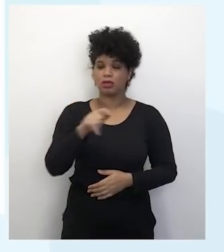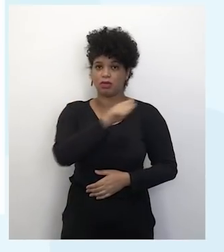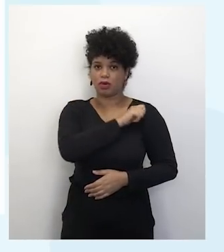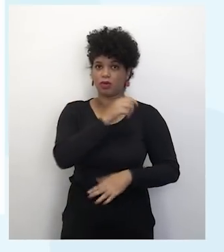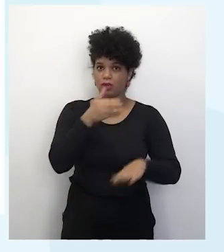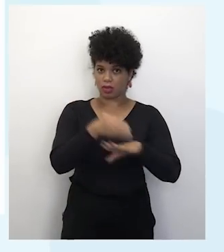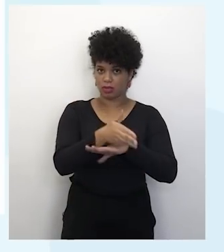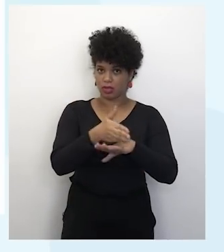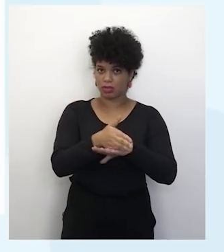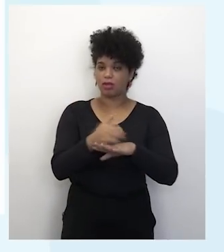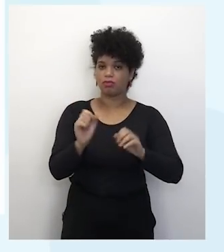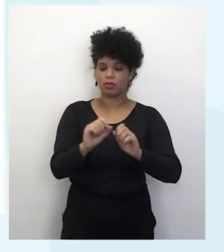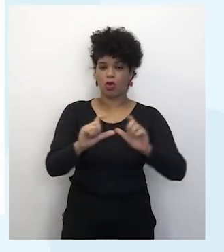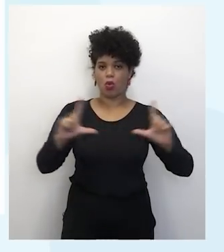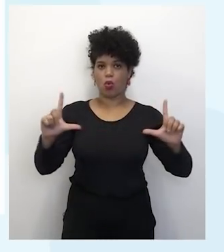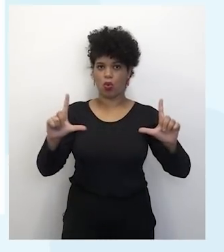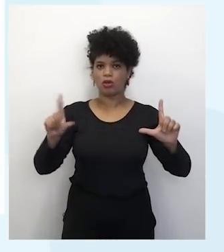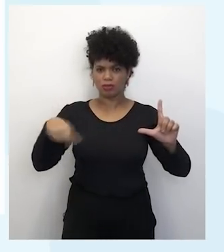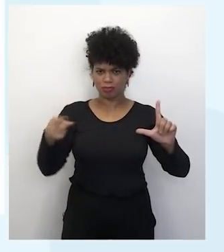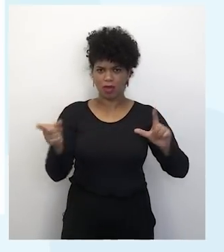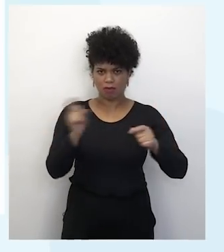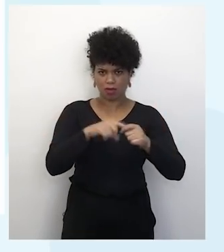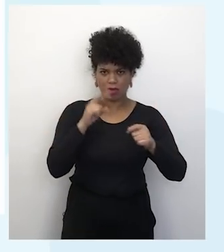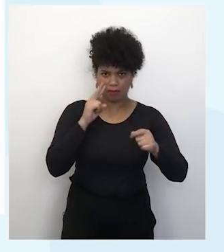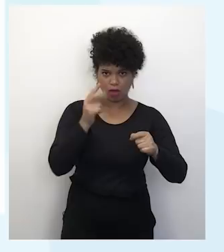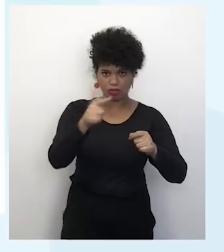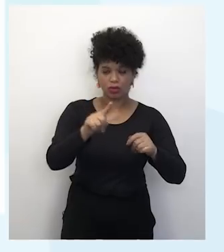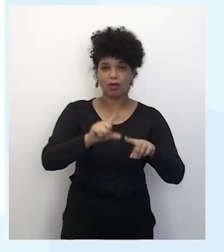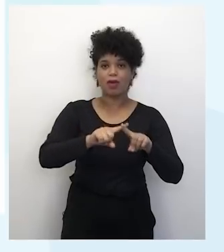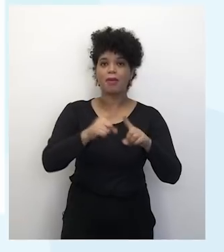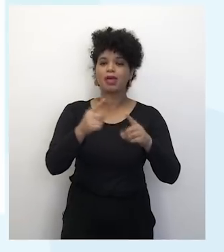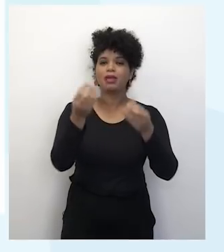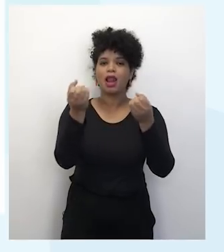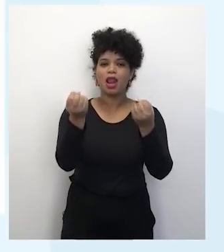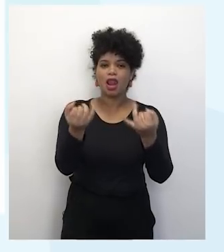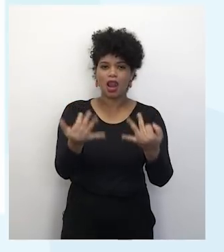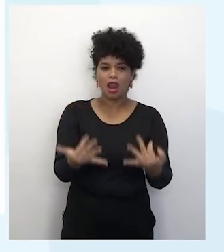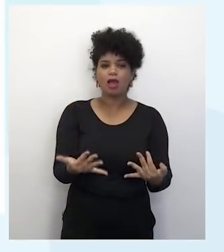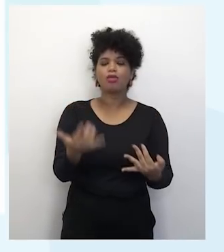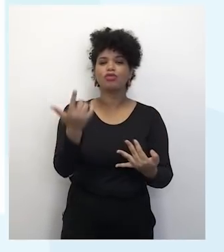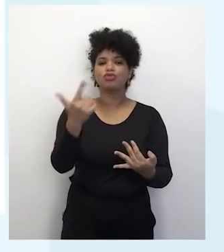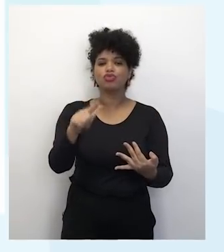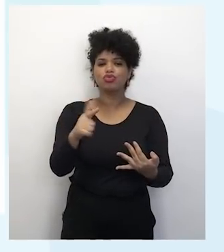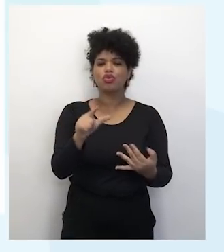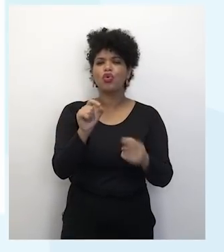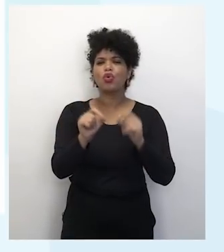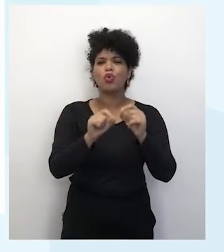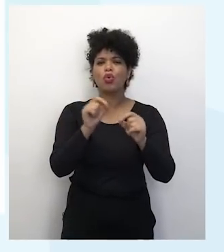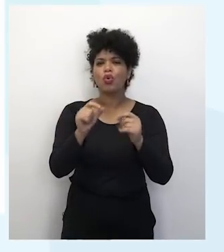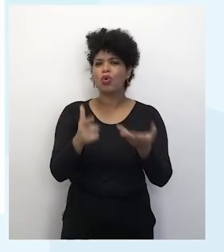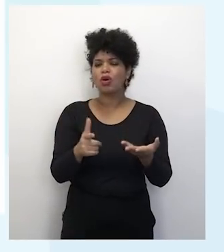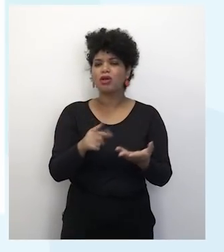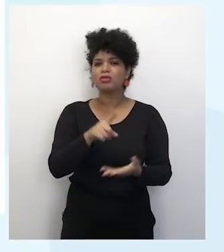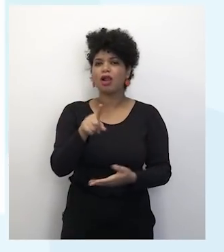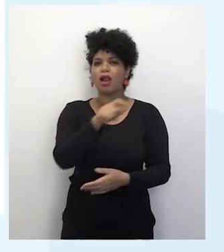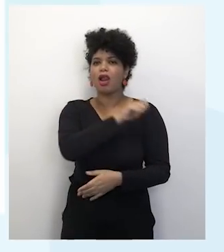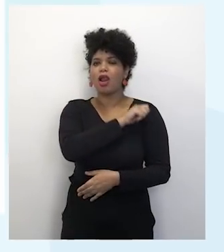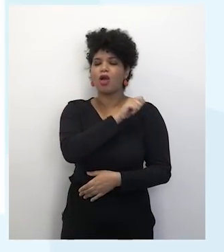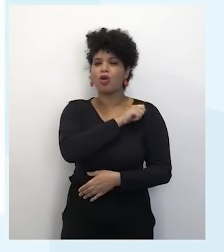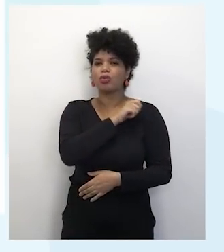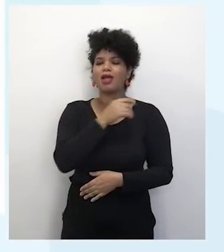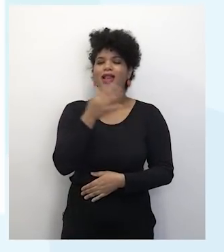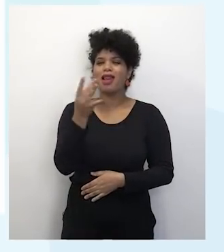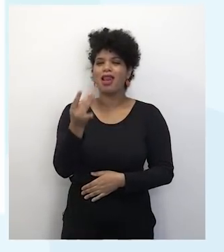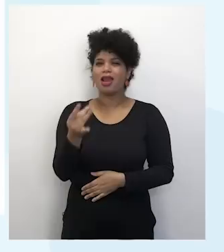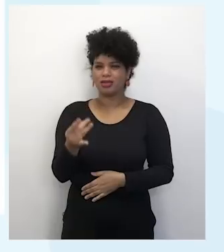vai voltar nessa página, mas antes a gente vai explicar novamente como é que o aluno vai chegar,